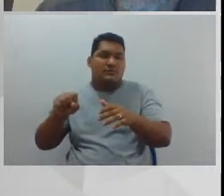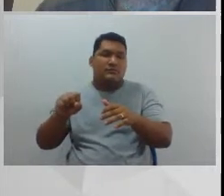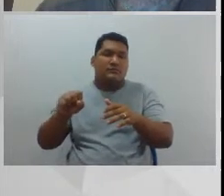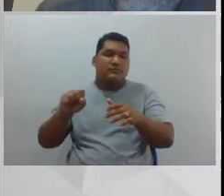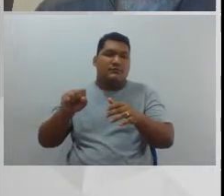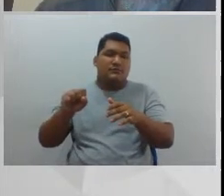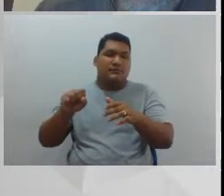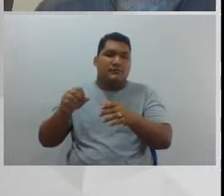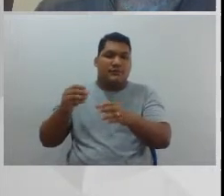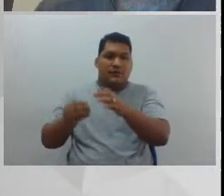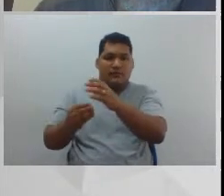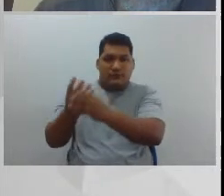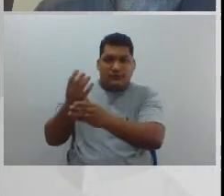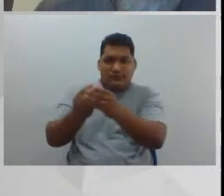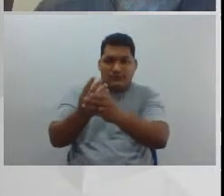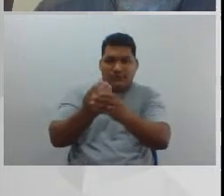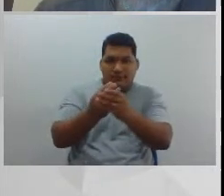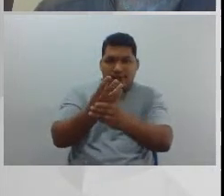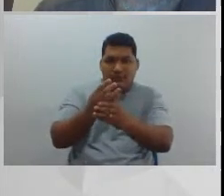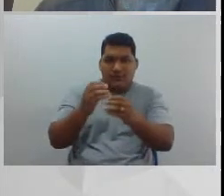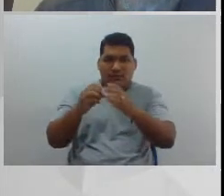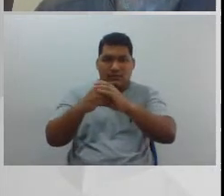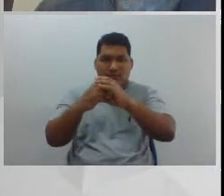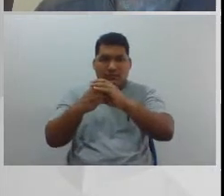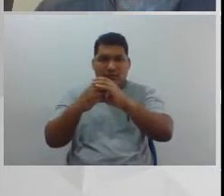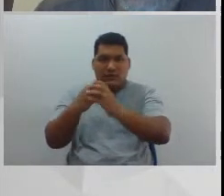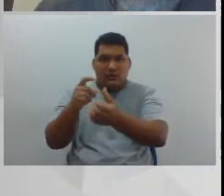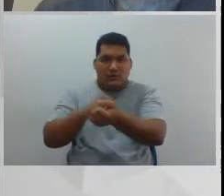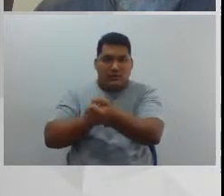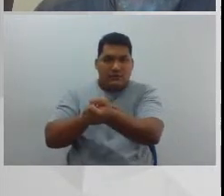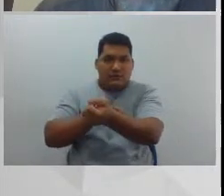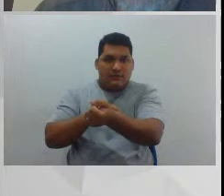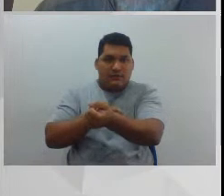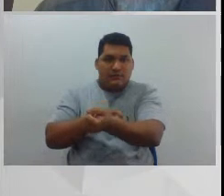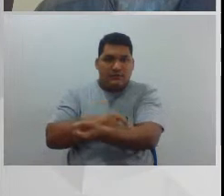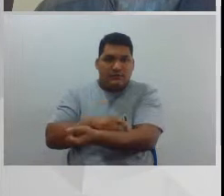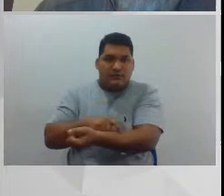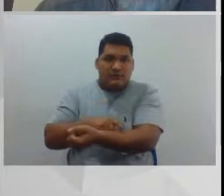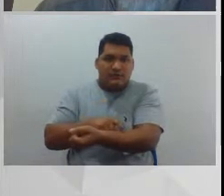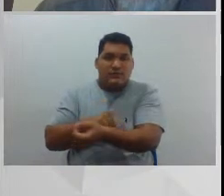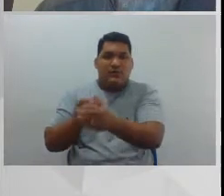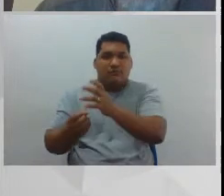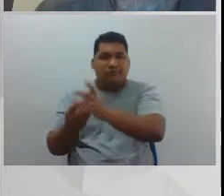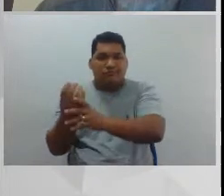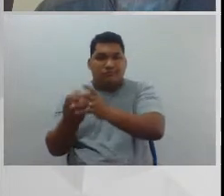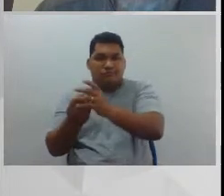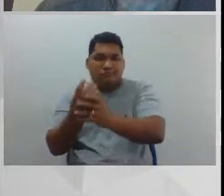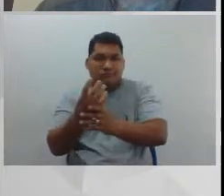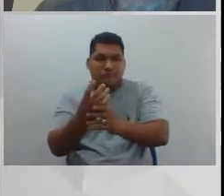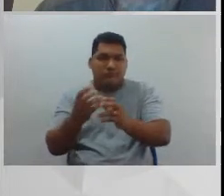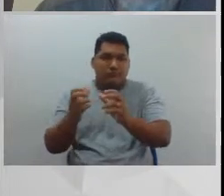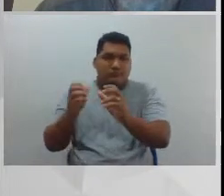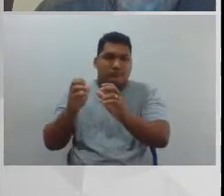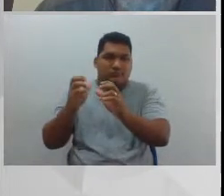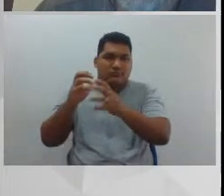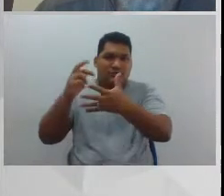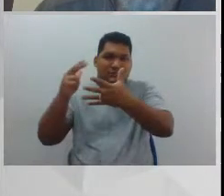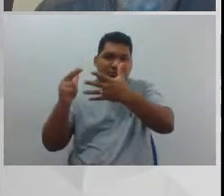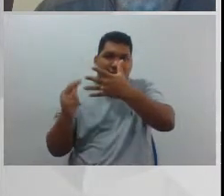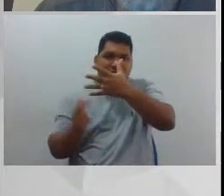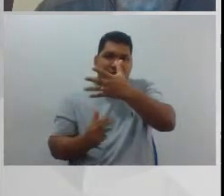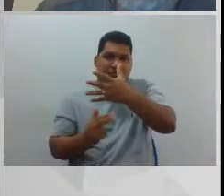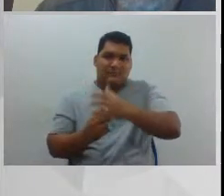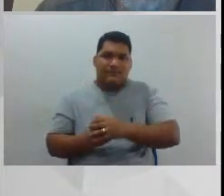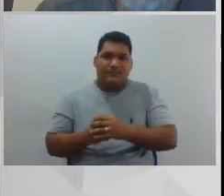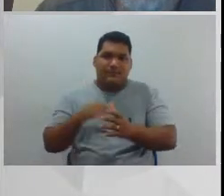né, que forma as sinapses, né, que forma os circuitos neuronais, né, circuito